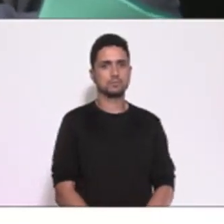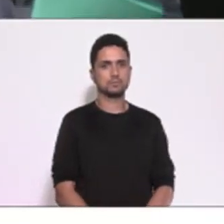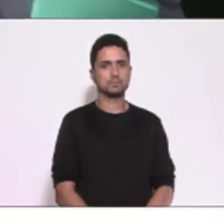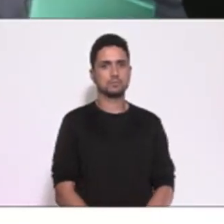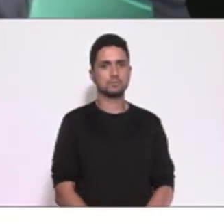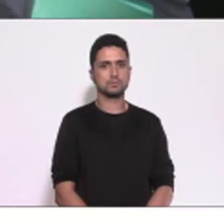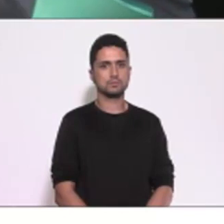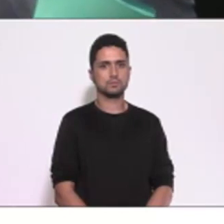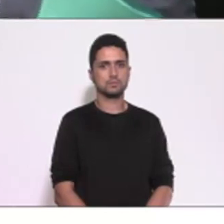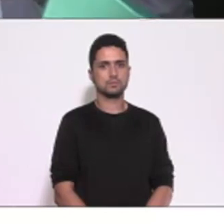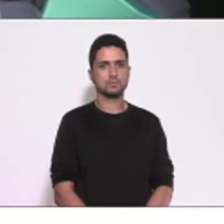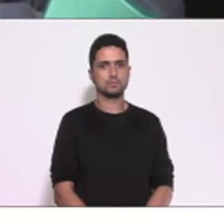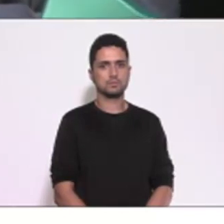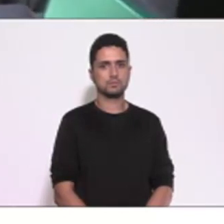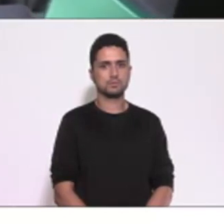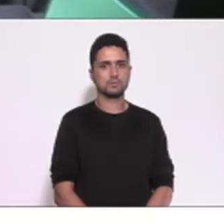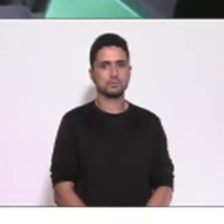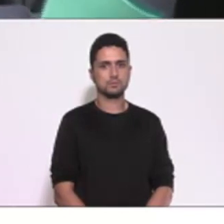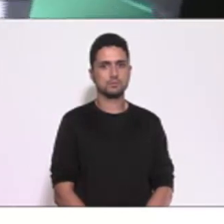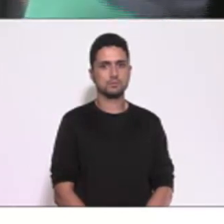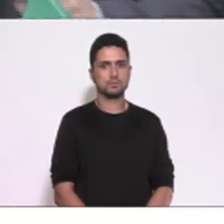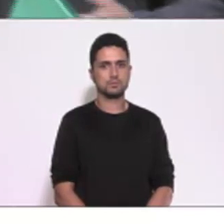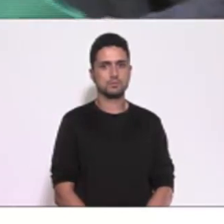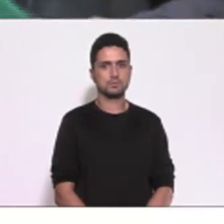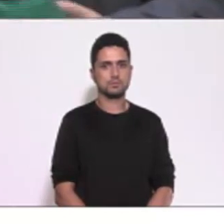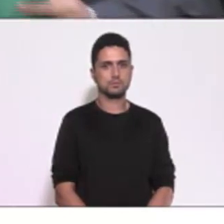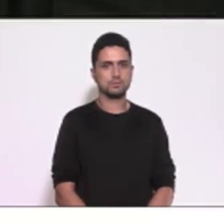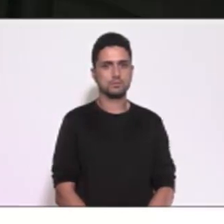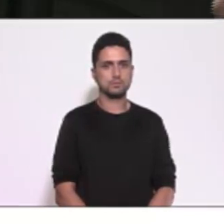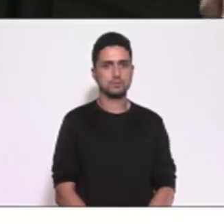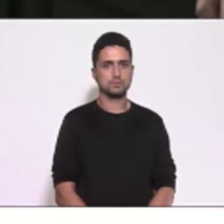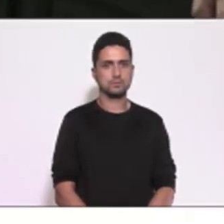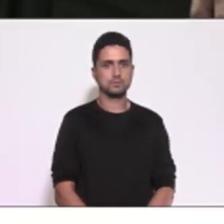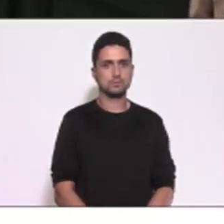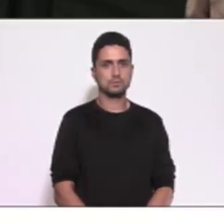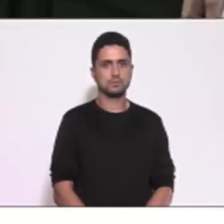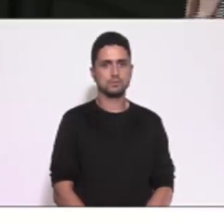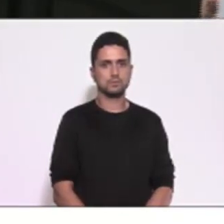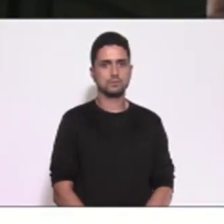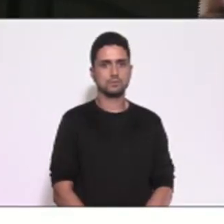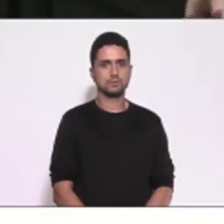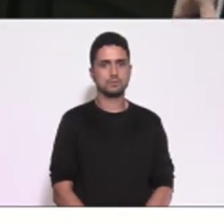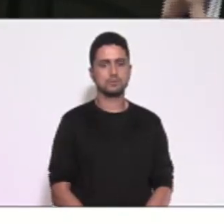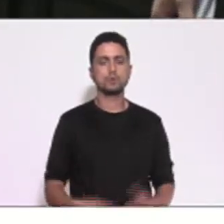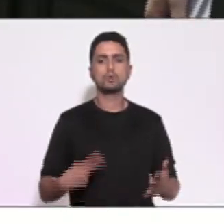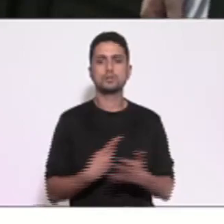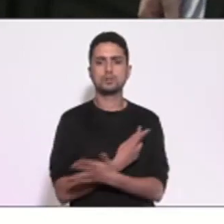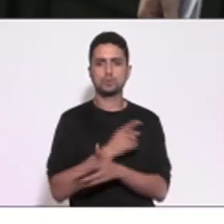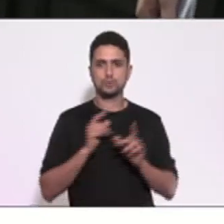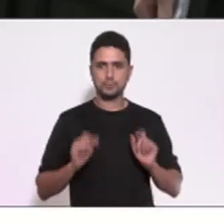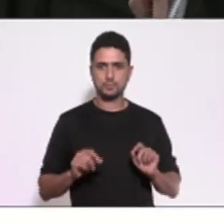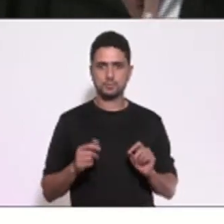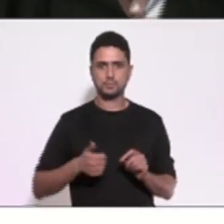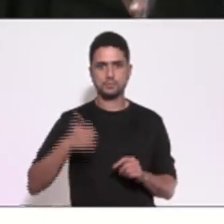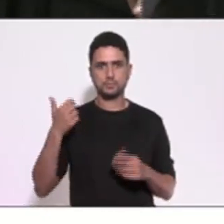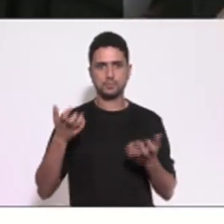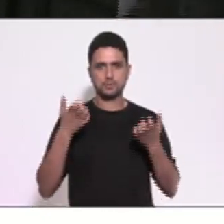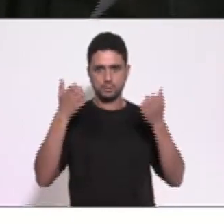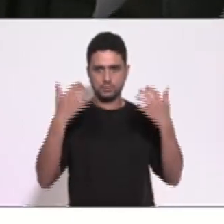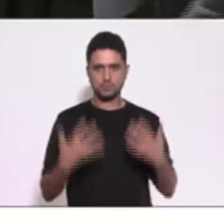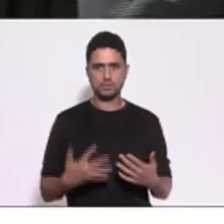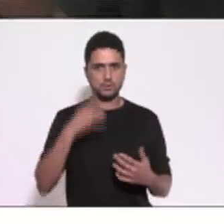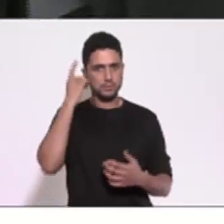Vossa Excelência quer discutir, deputado Eliomar? Por favor, deputado Eliomar. Não, o que acontece é o seguinte. Primeiro, eu gostaria de deixar muito claro, deputado